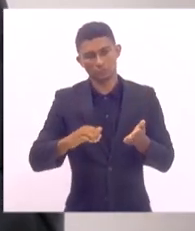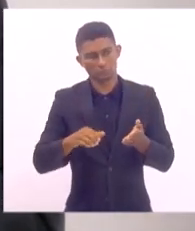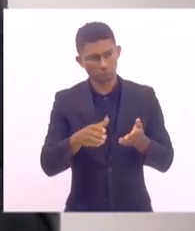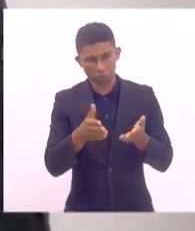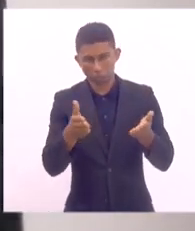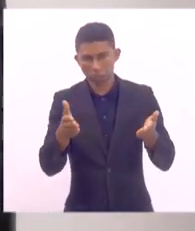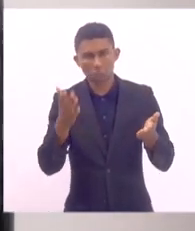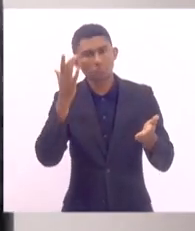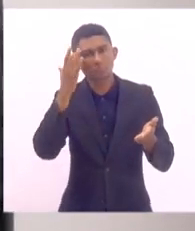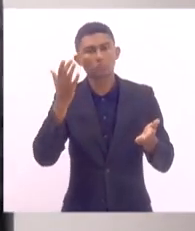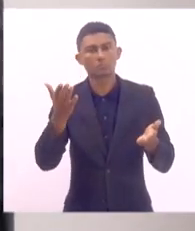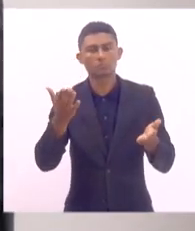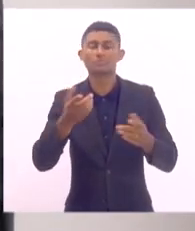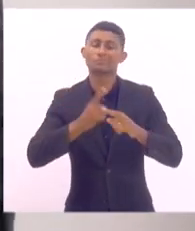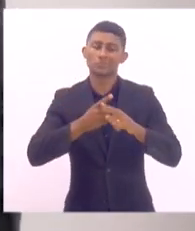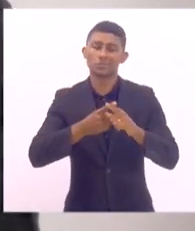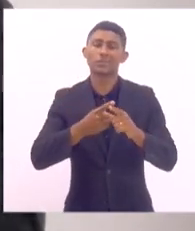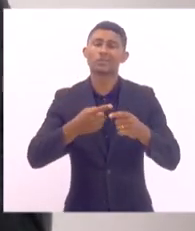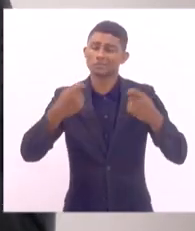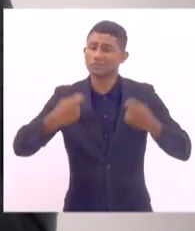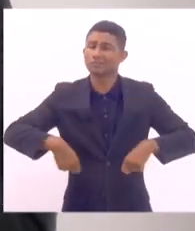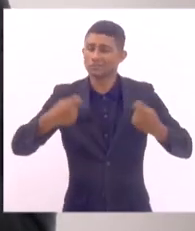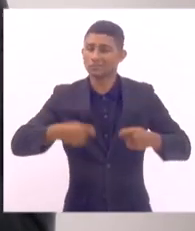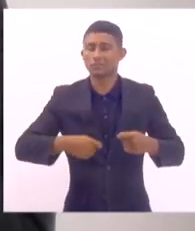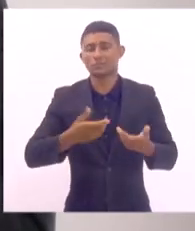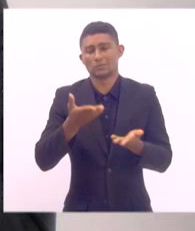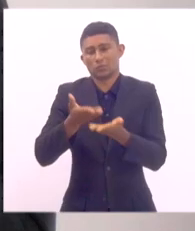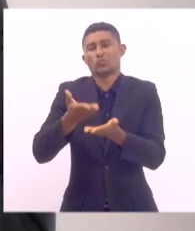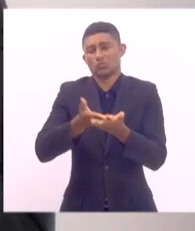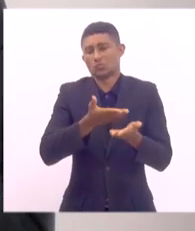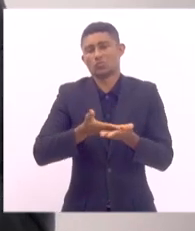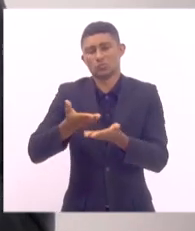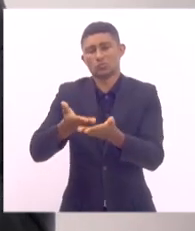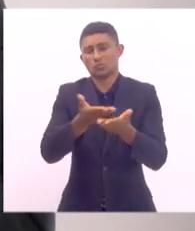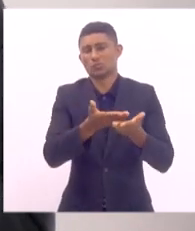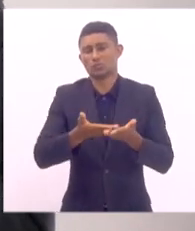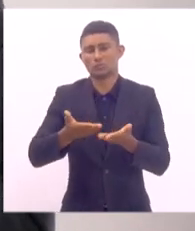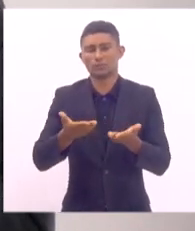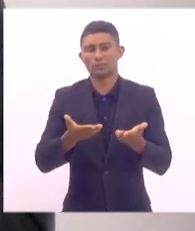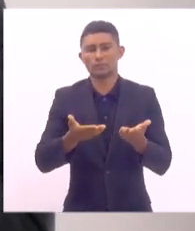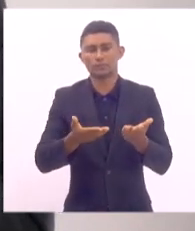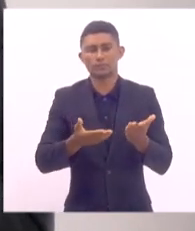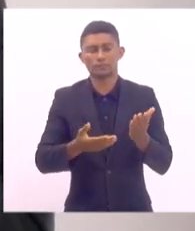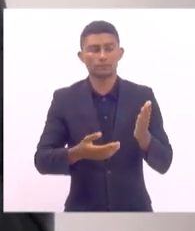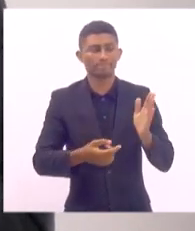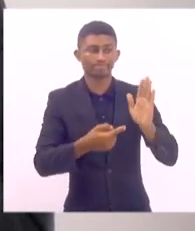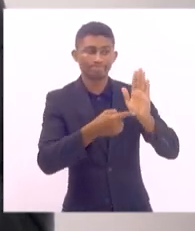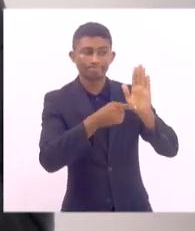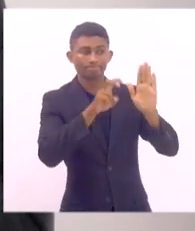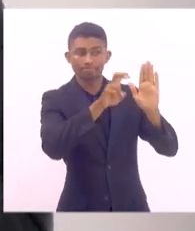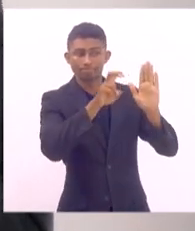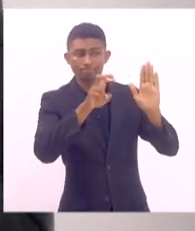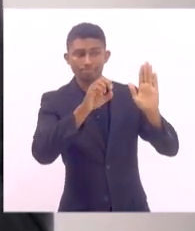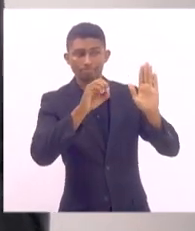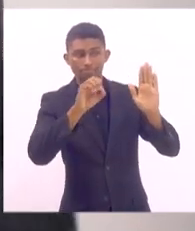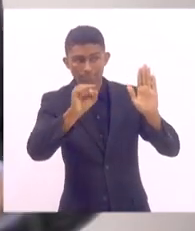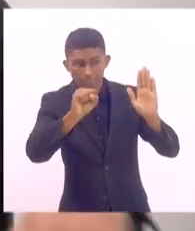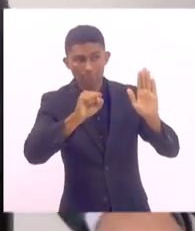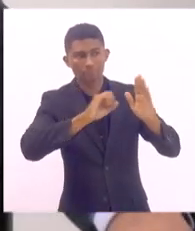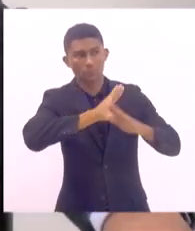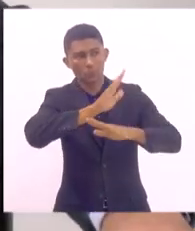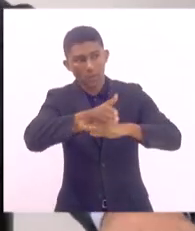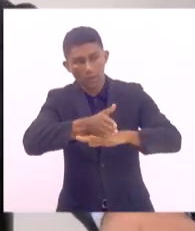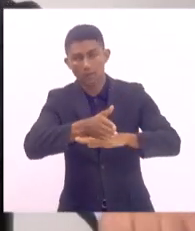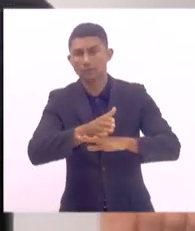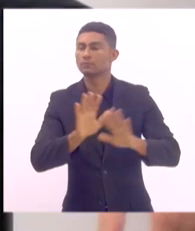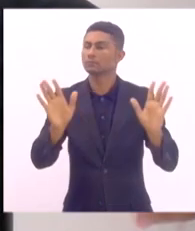Porque isso tem que fazer um estudo em relação... Isso agora, presidente, vai propor derrubar o 5508, mas... Não,